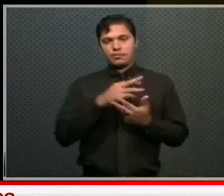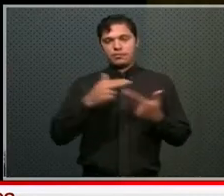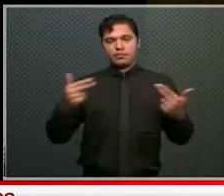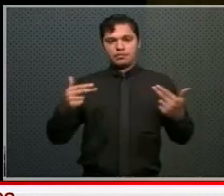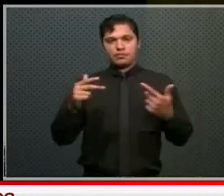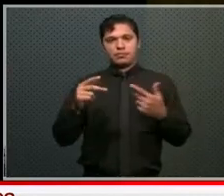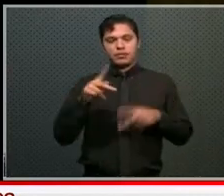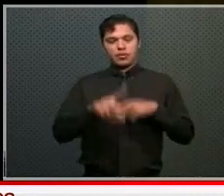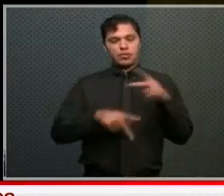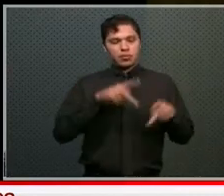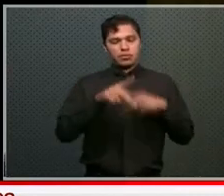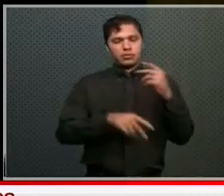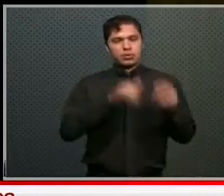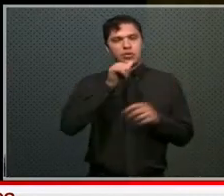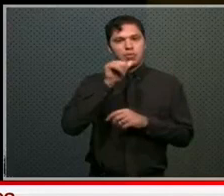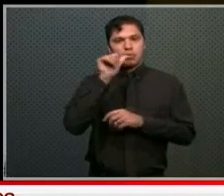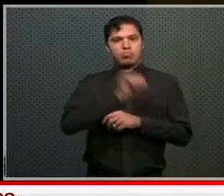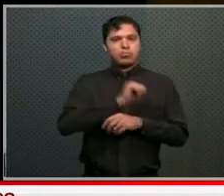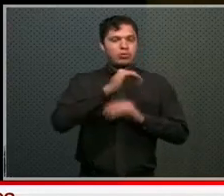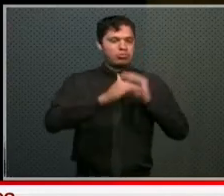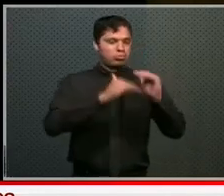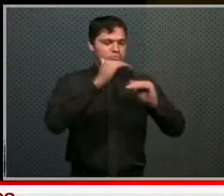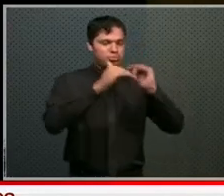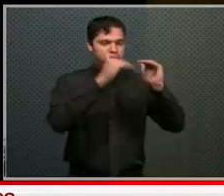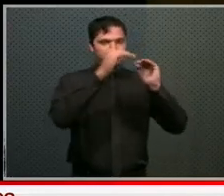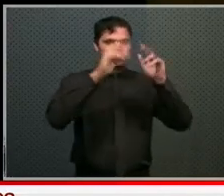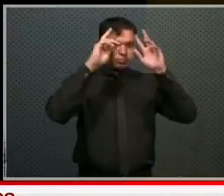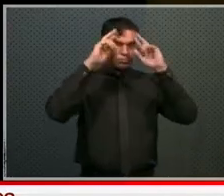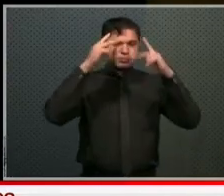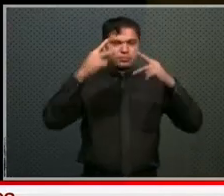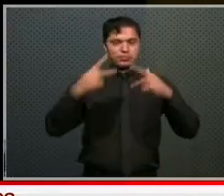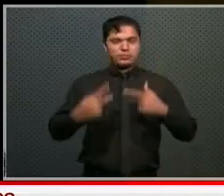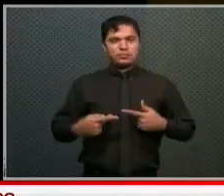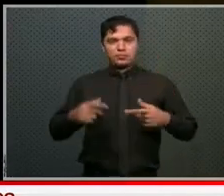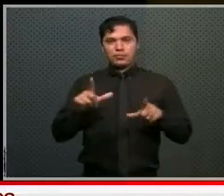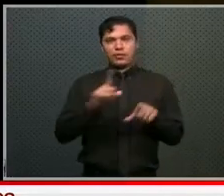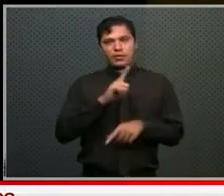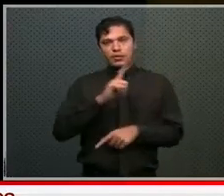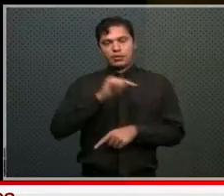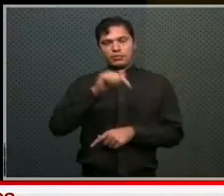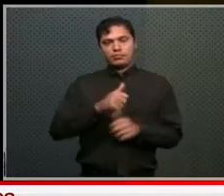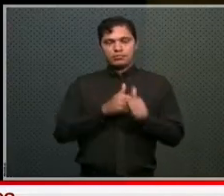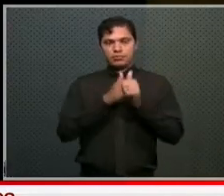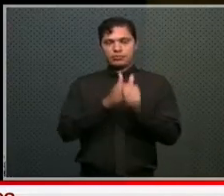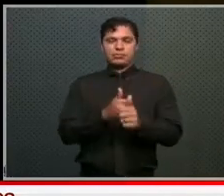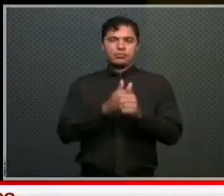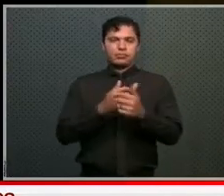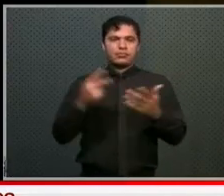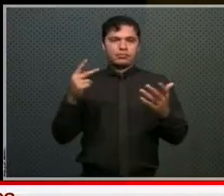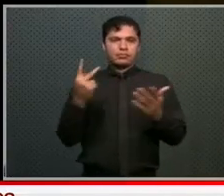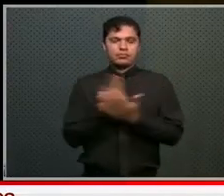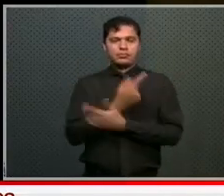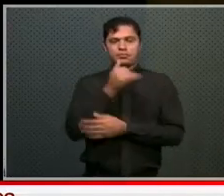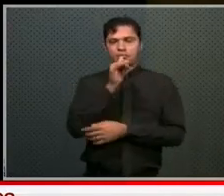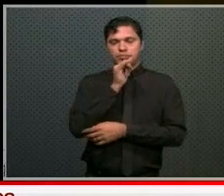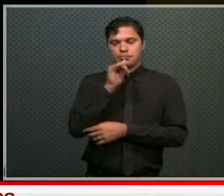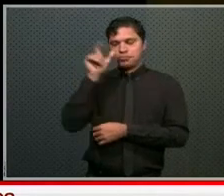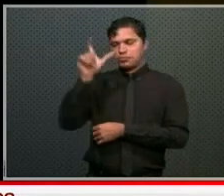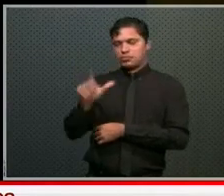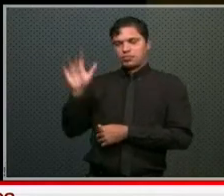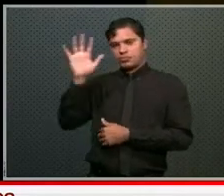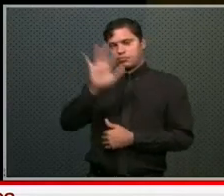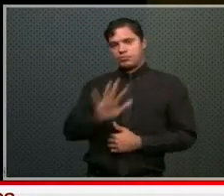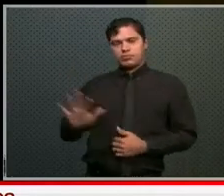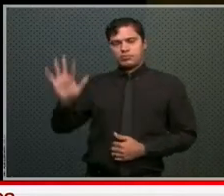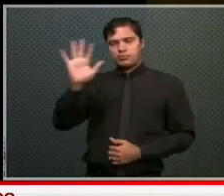aos piores índices de desenvolvimento humano como nós temos aqui muito próximo como ocorre por exemplo aqui na região